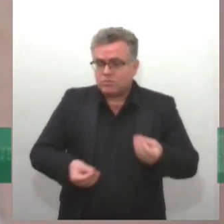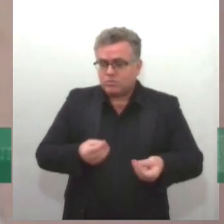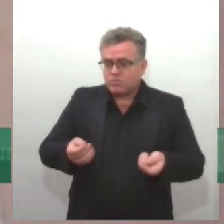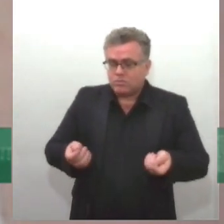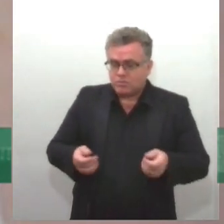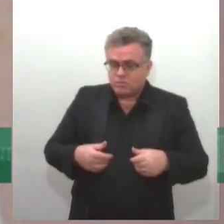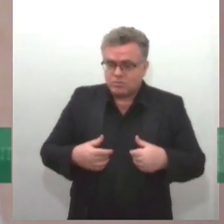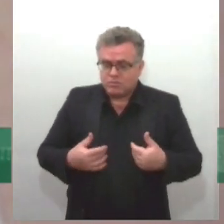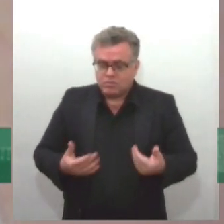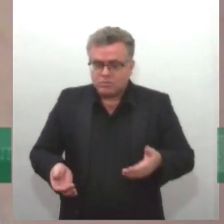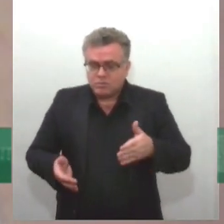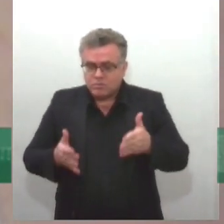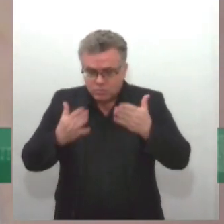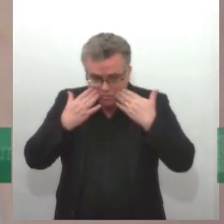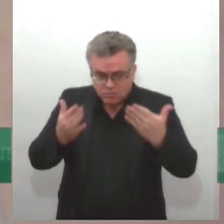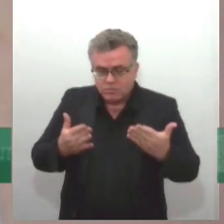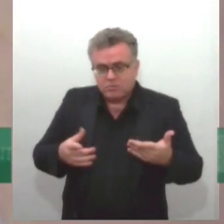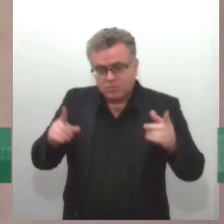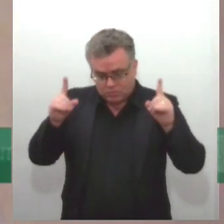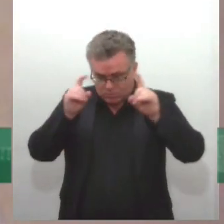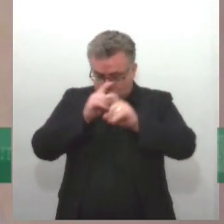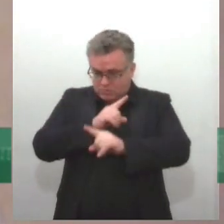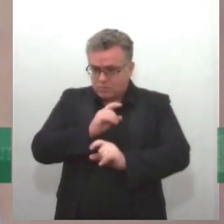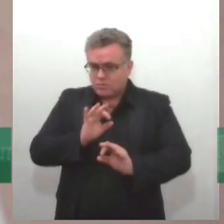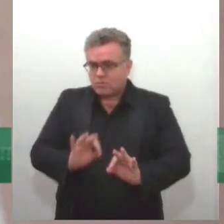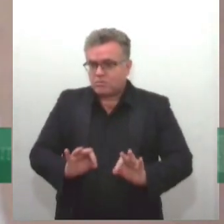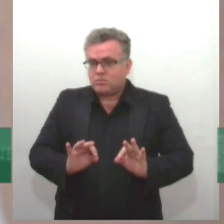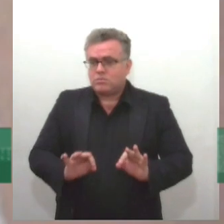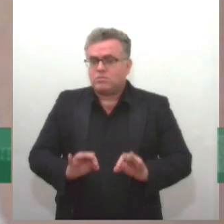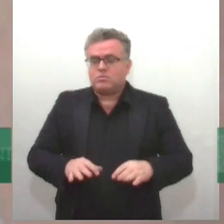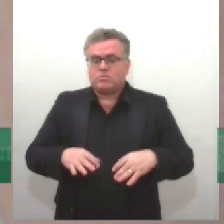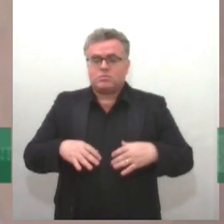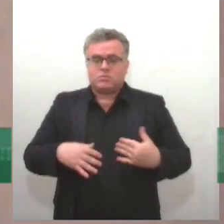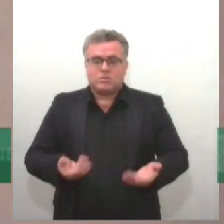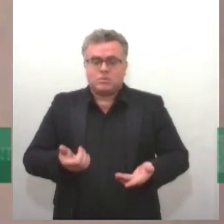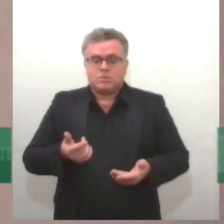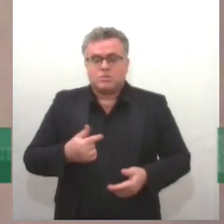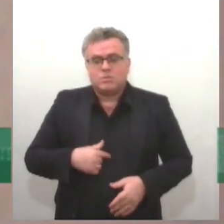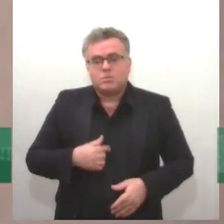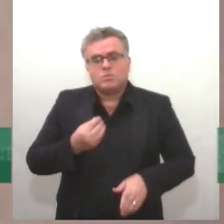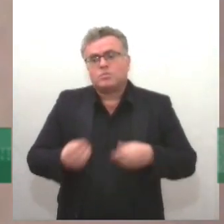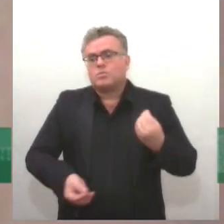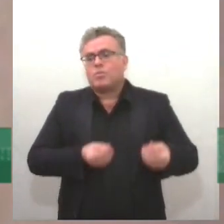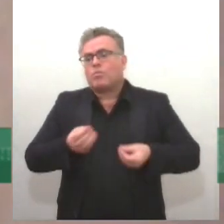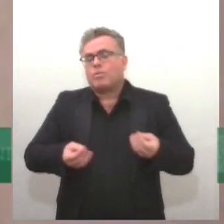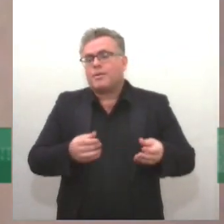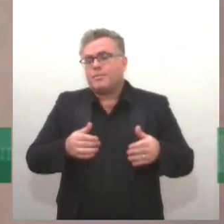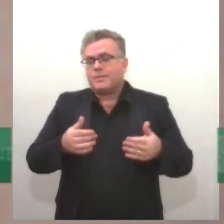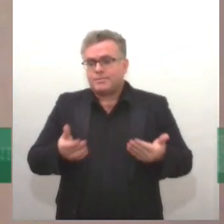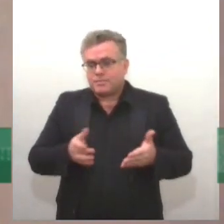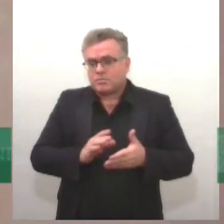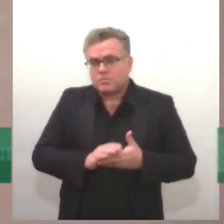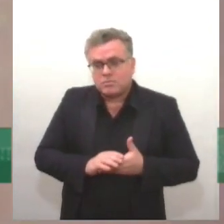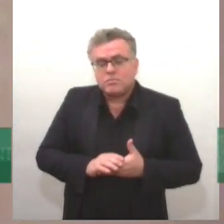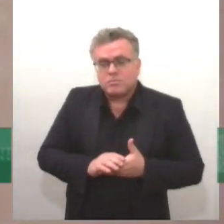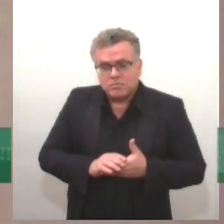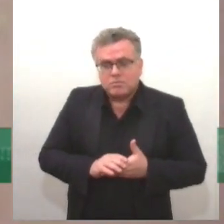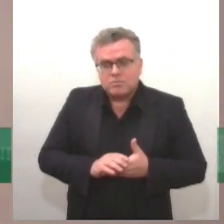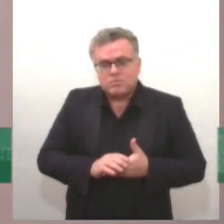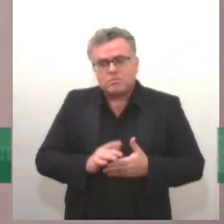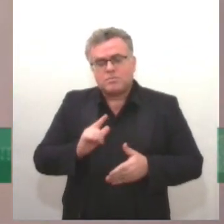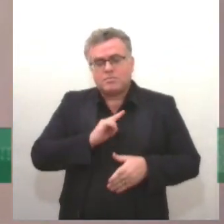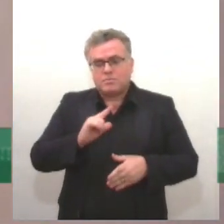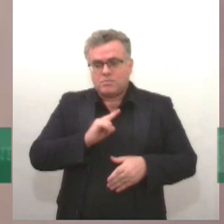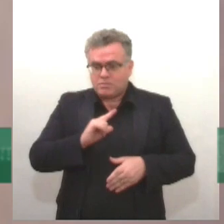muito complicado, né? Não é só do ponto de vista de equilíbrio fiscal, é também da questão de